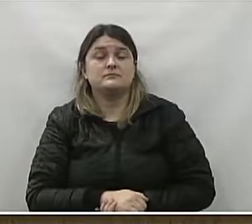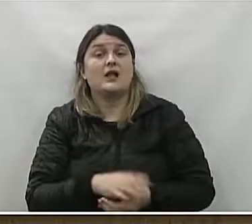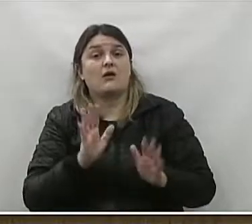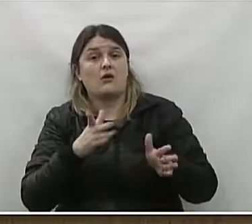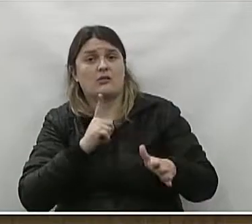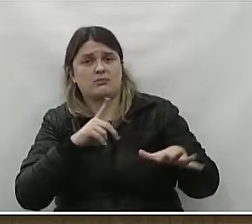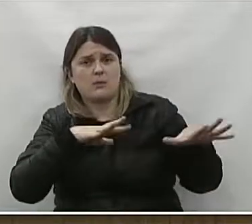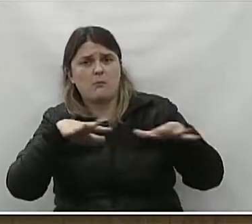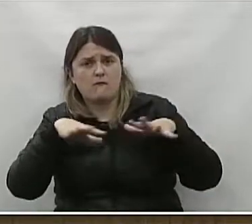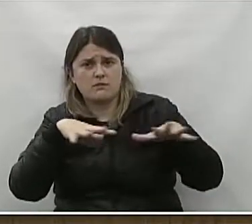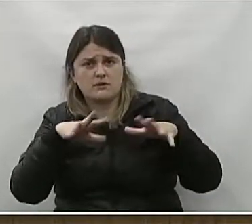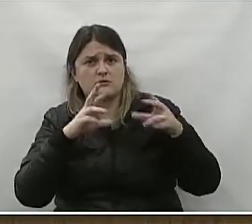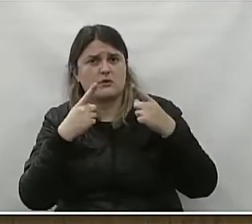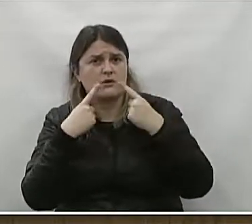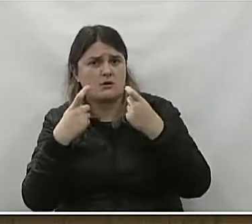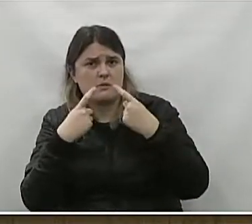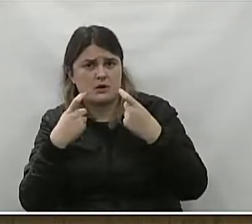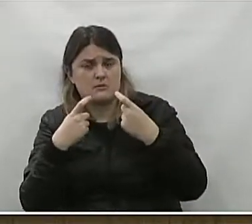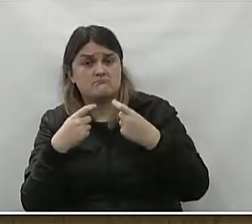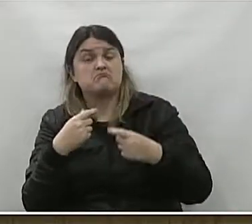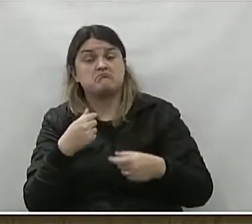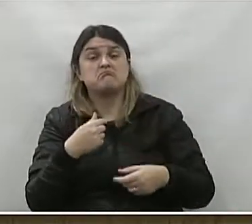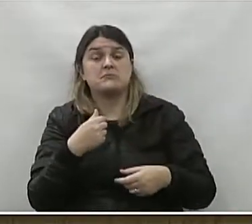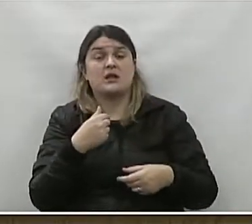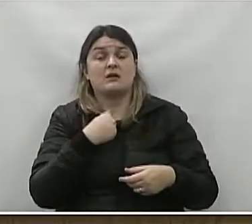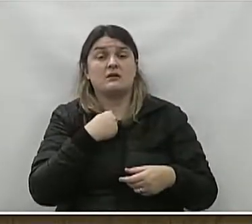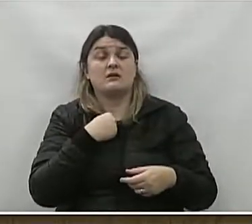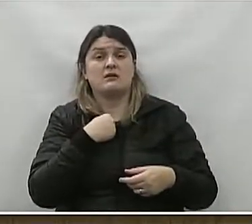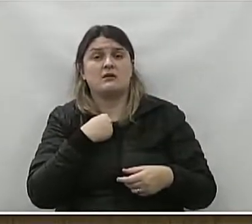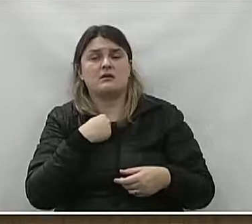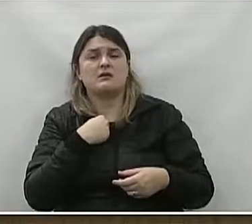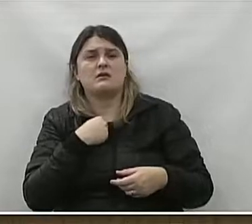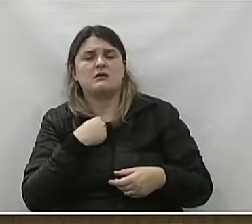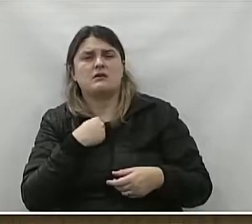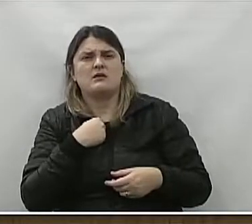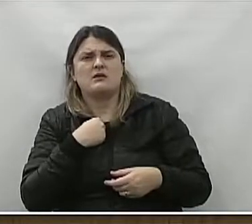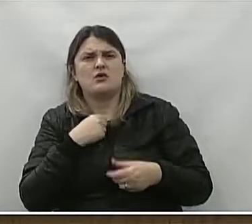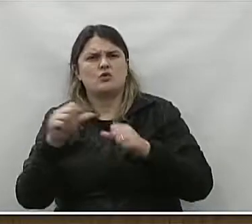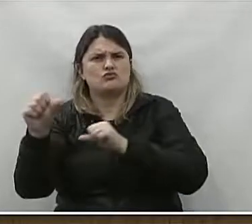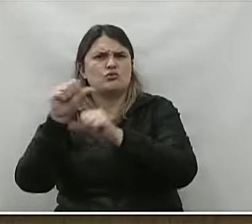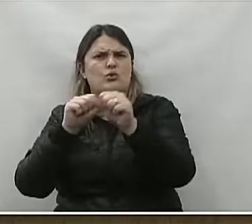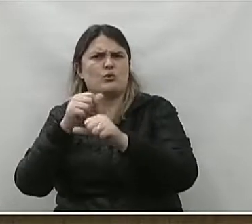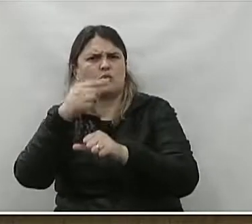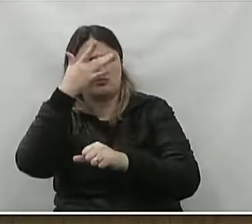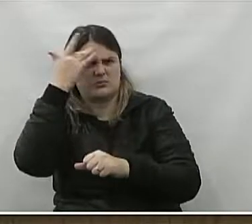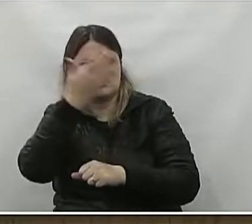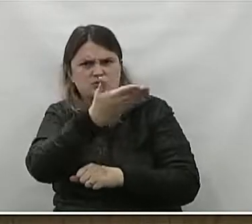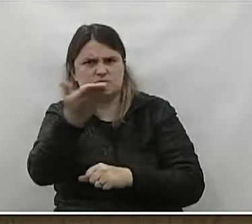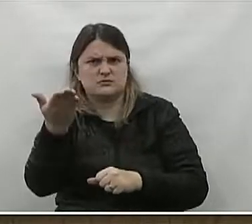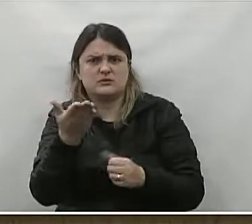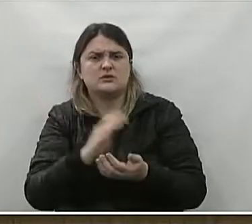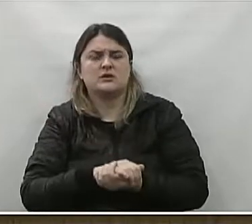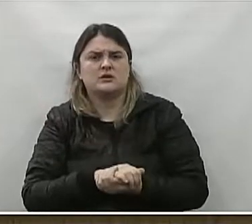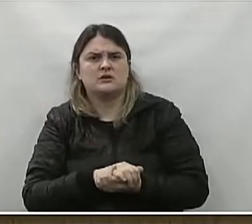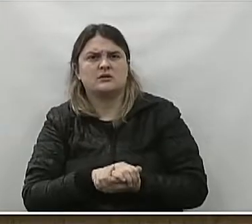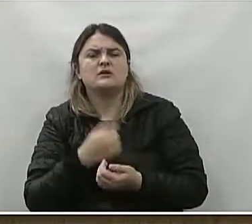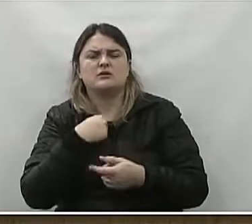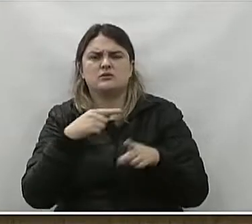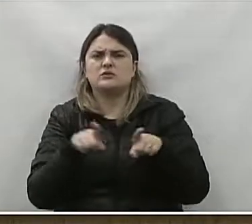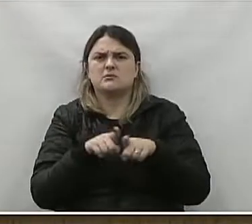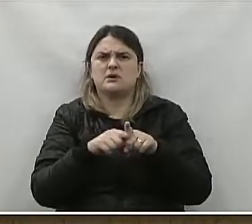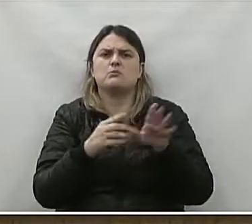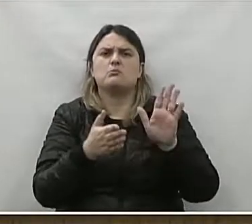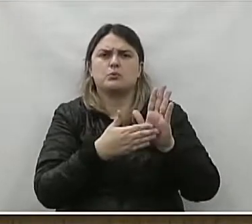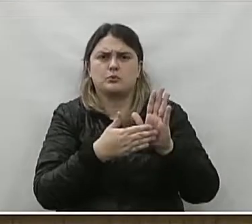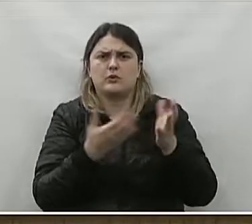a manifestação eu me coloco no lugar dos usuários do Ferroviário ah e também